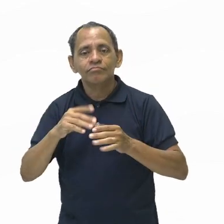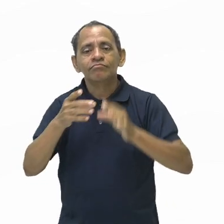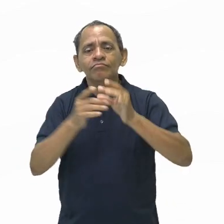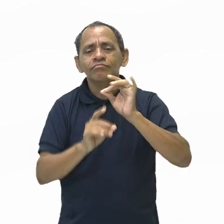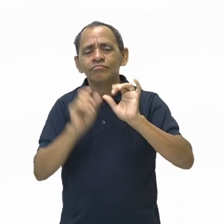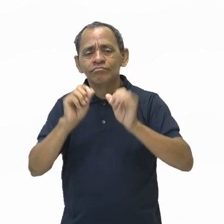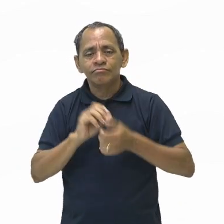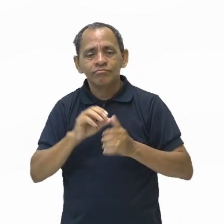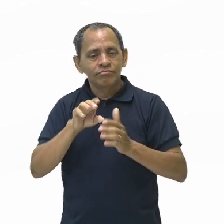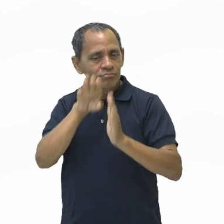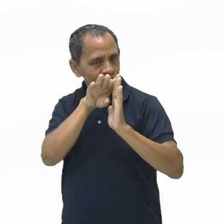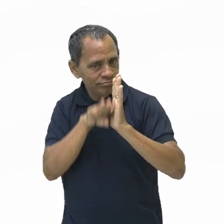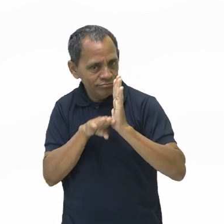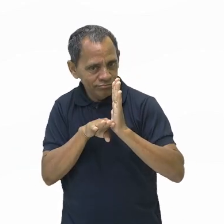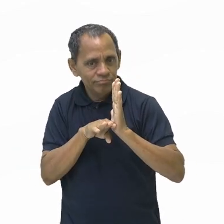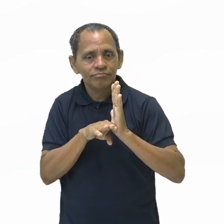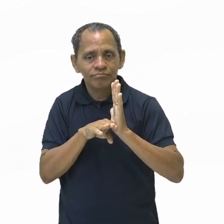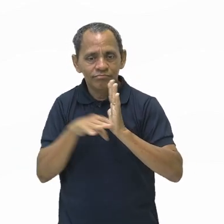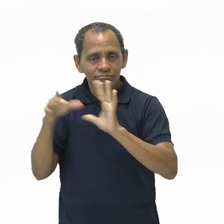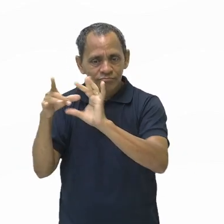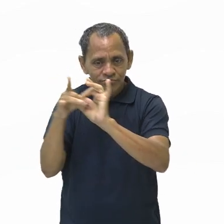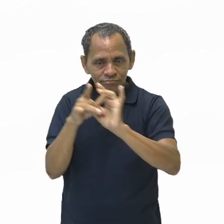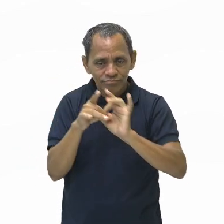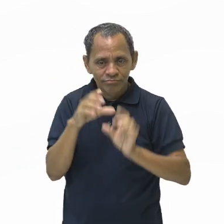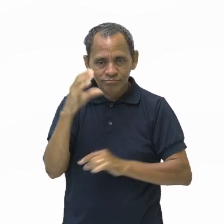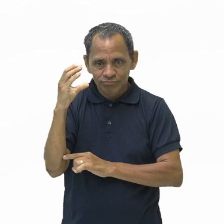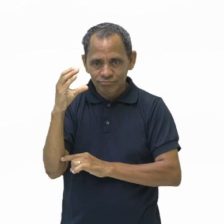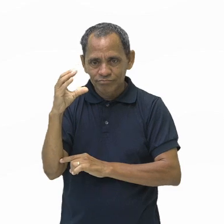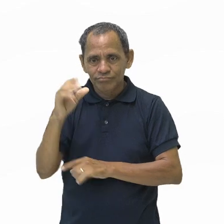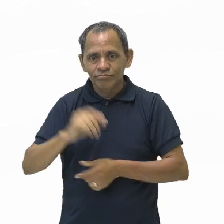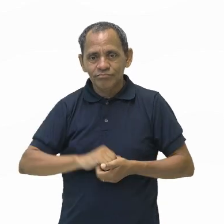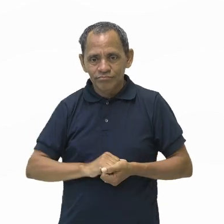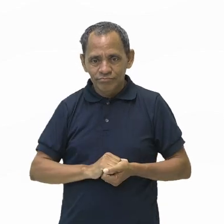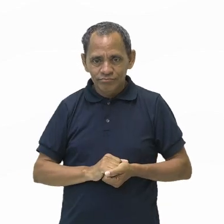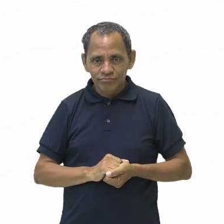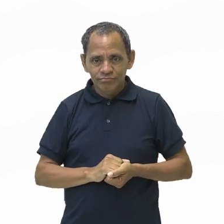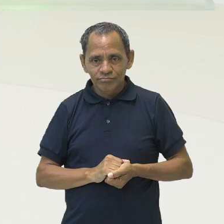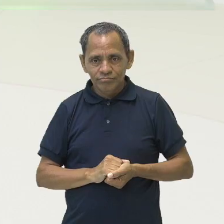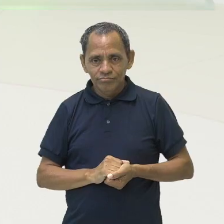detalhamento, classificação das cadeias carbônicas.